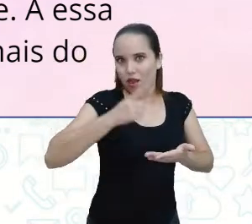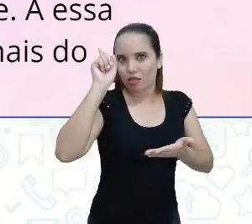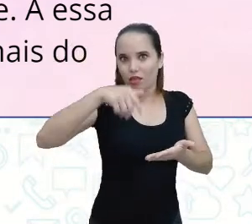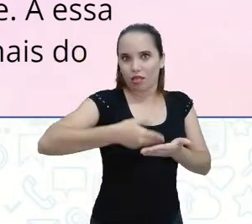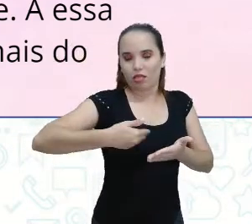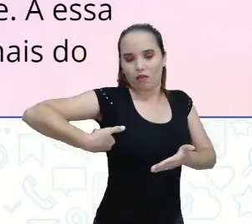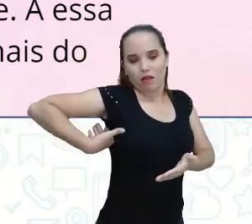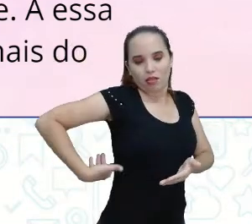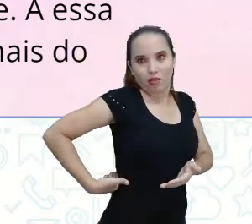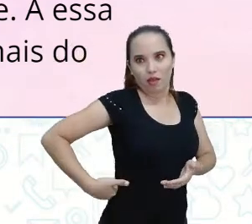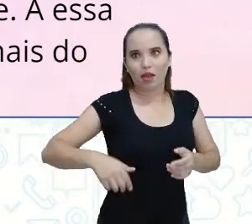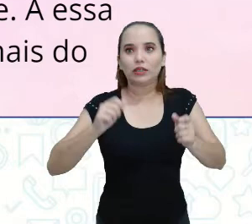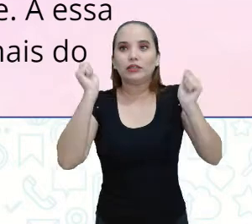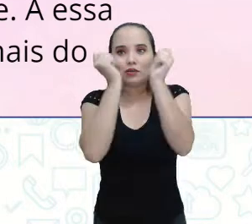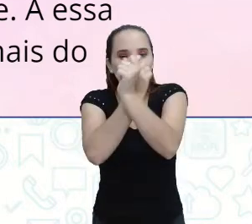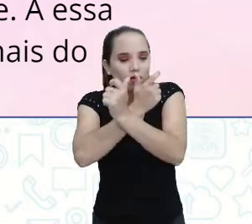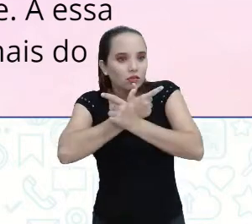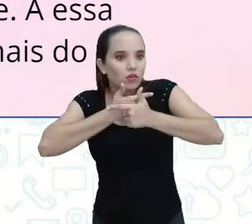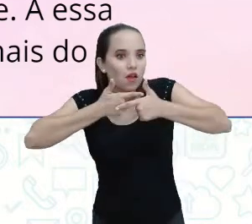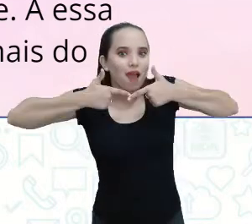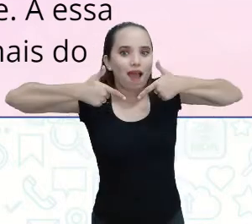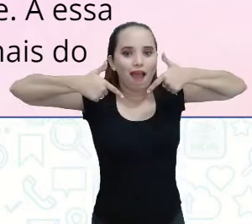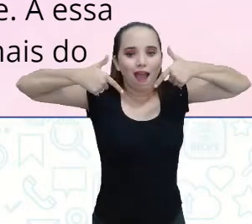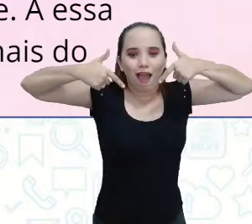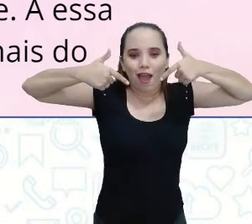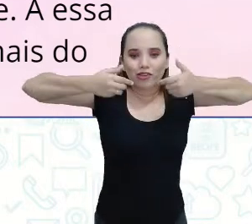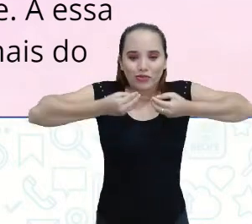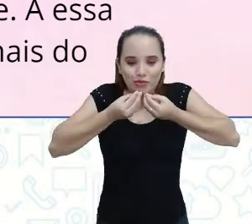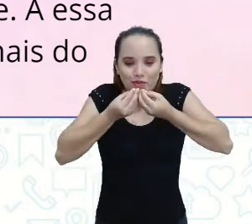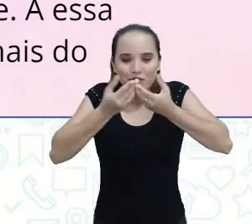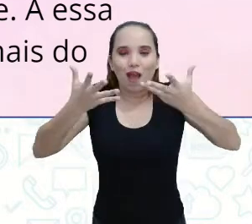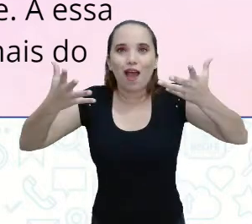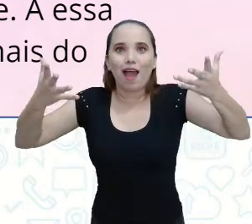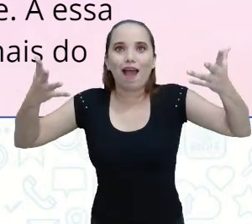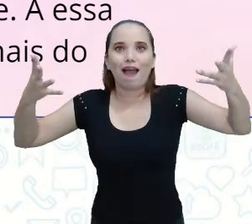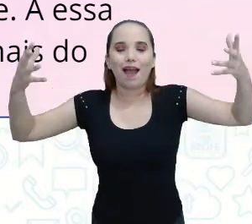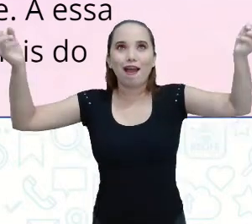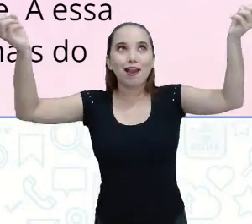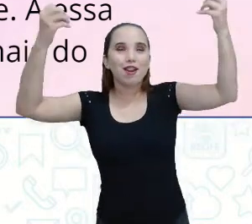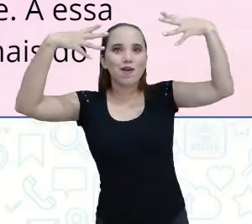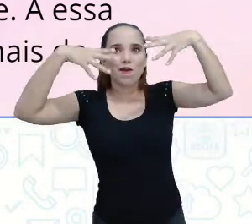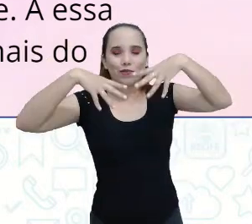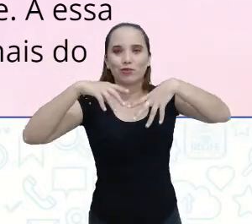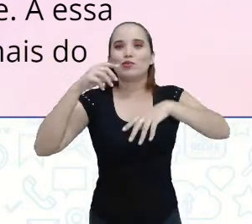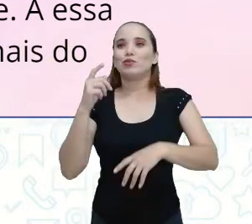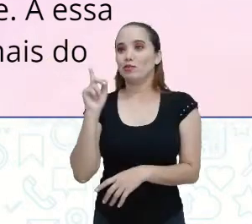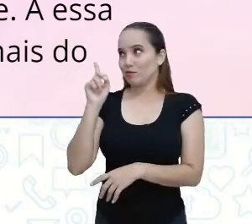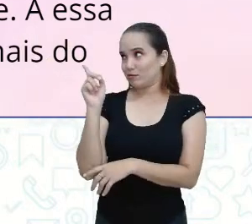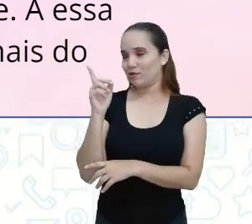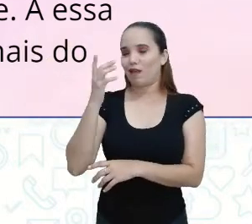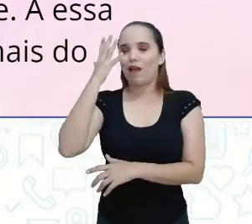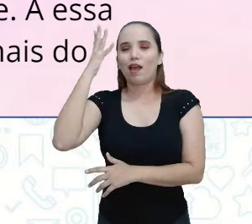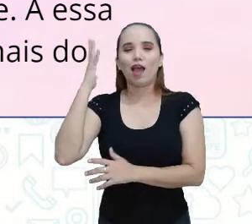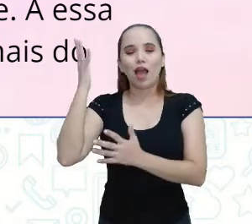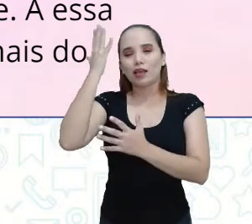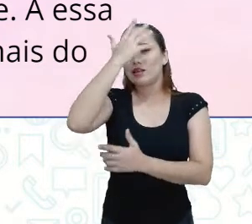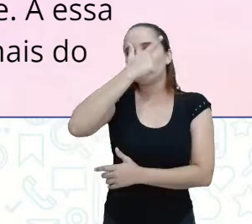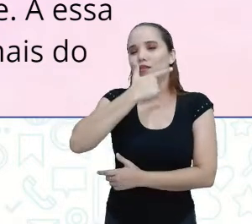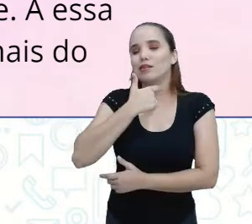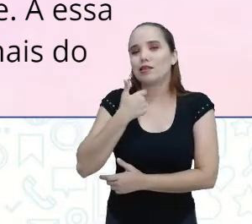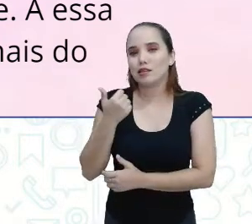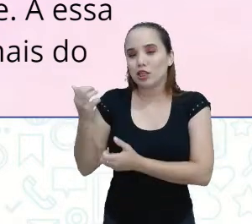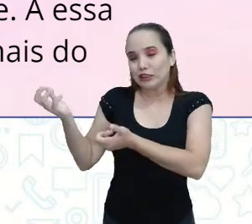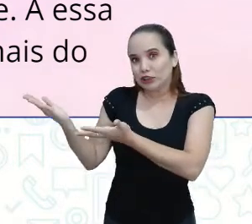Seu sorriso de tão radiante ilumina o ambiente. Ah, essa beldade que está na flor da idade, não dou mais do